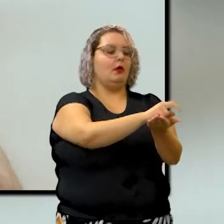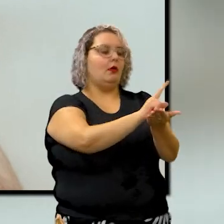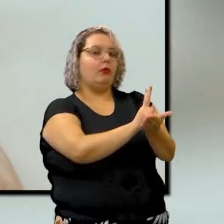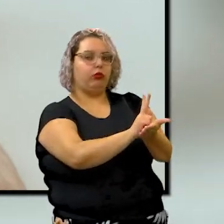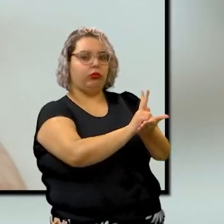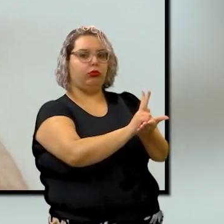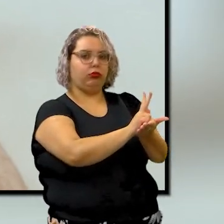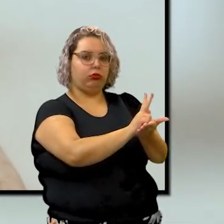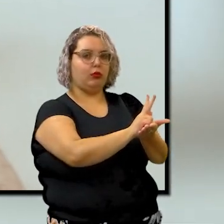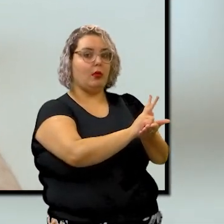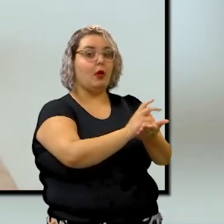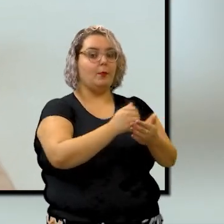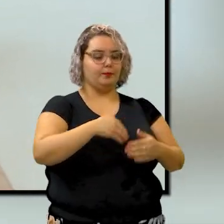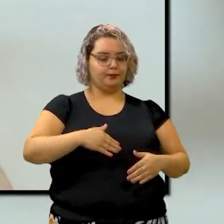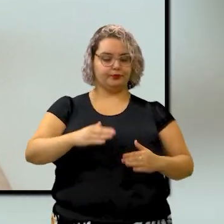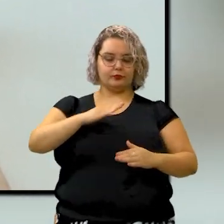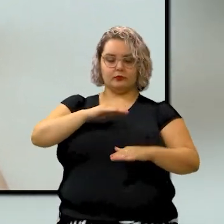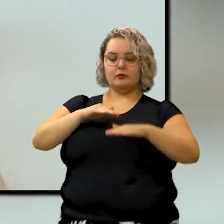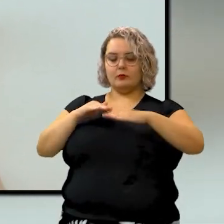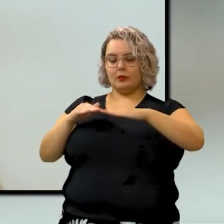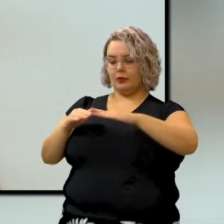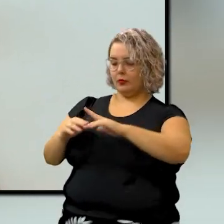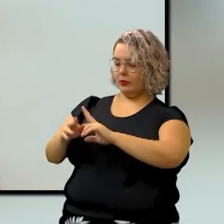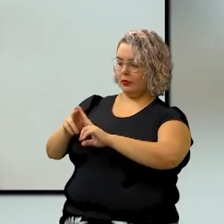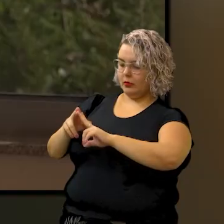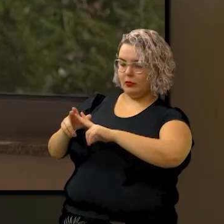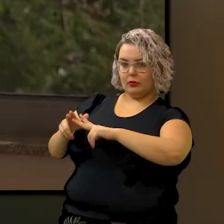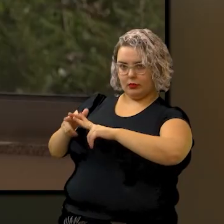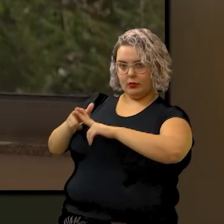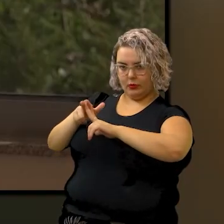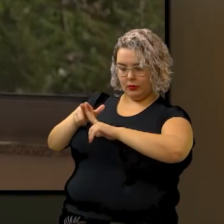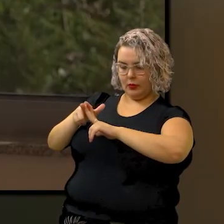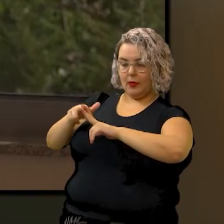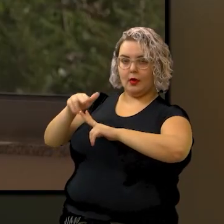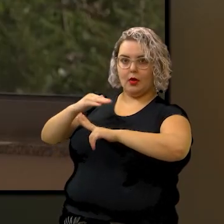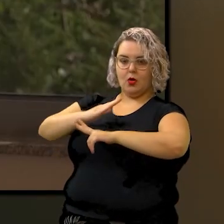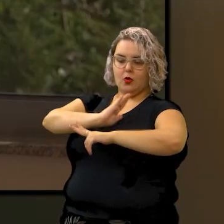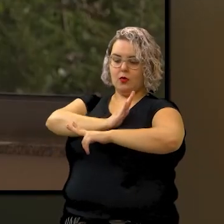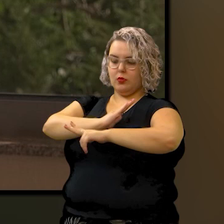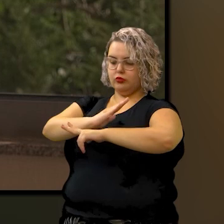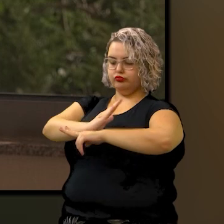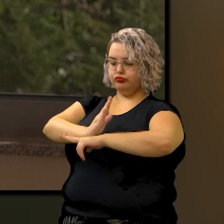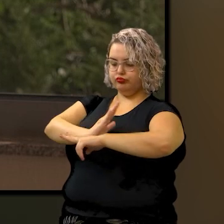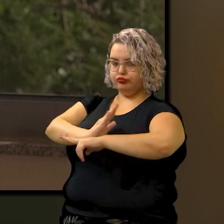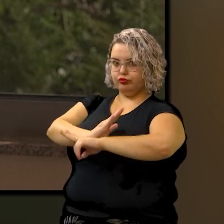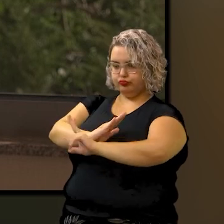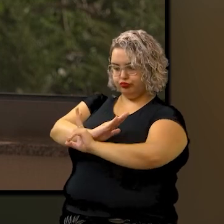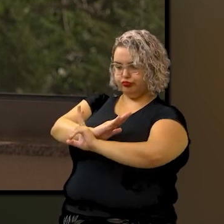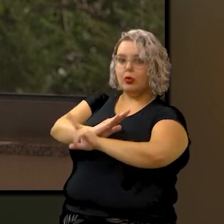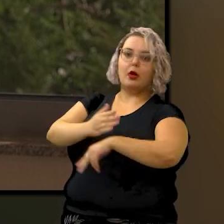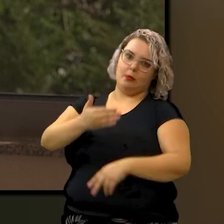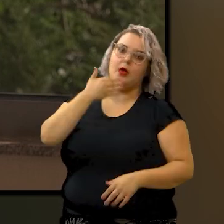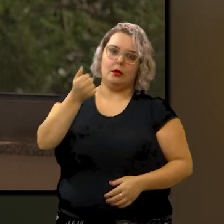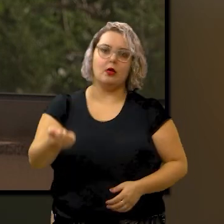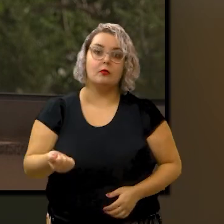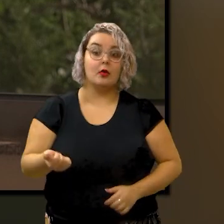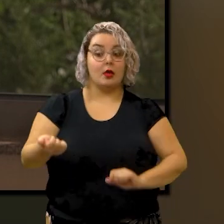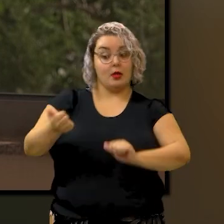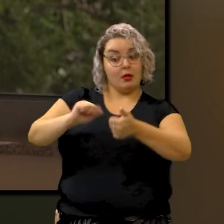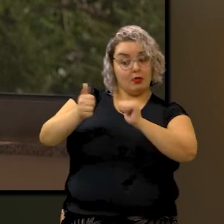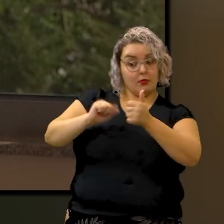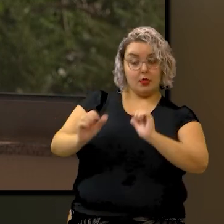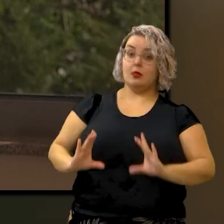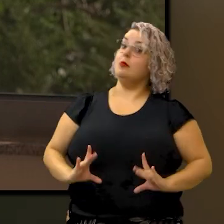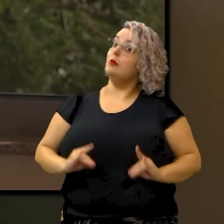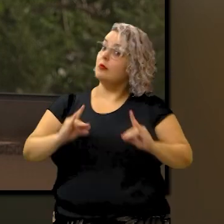para cima, mais alta que o coração, isso também ajuda. Rever o uso de hormônios, não estou dizendo para você